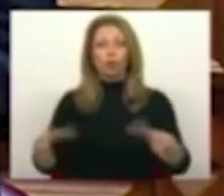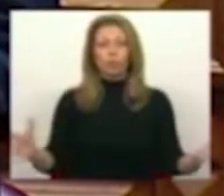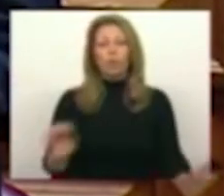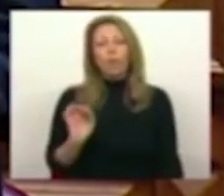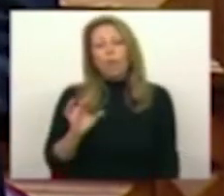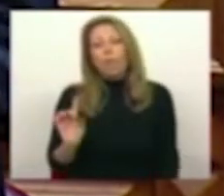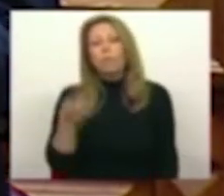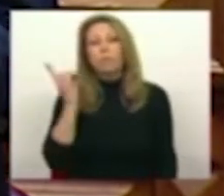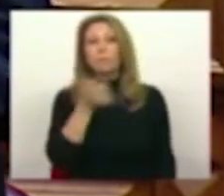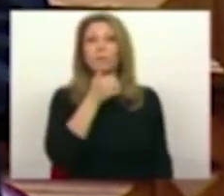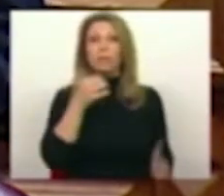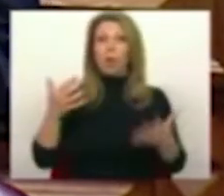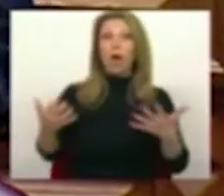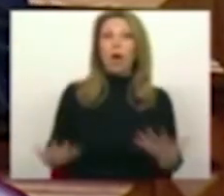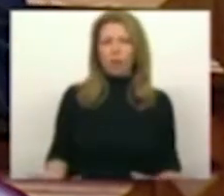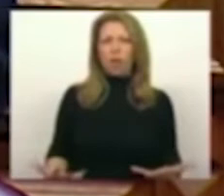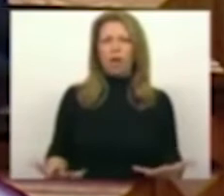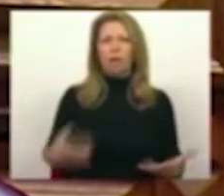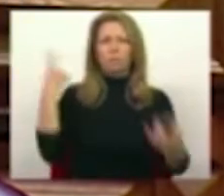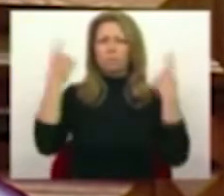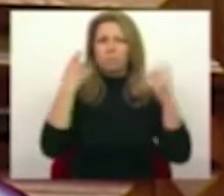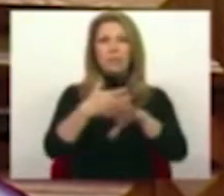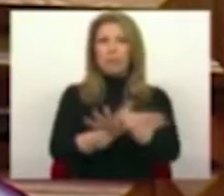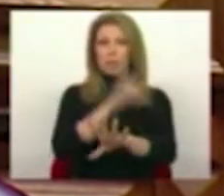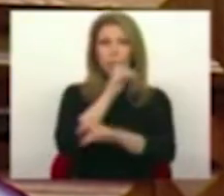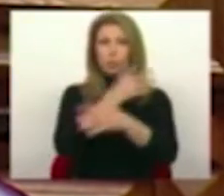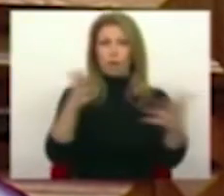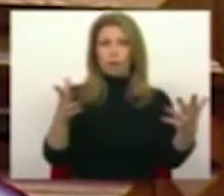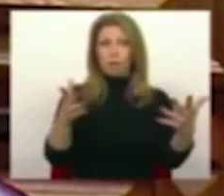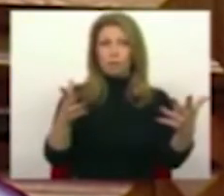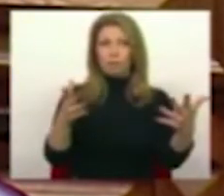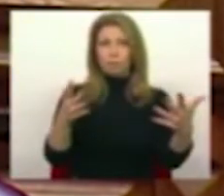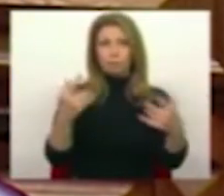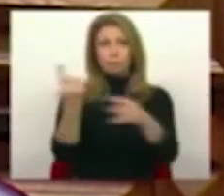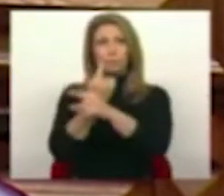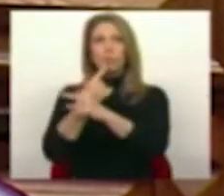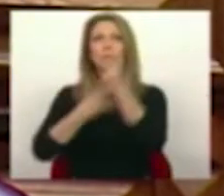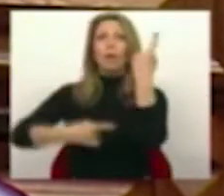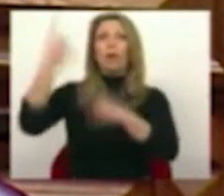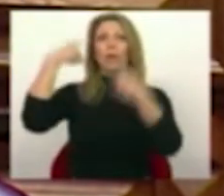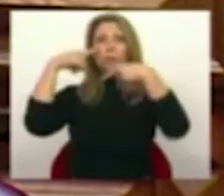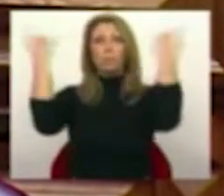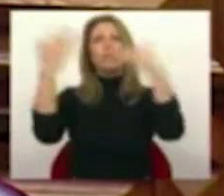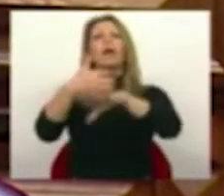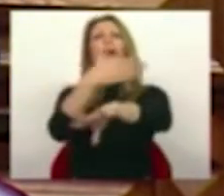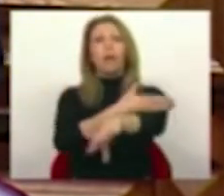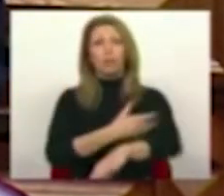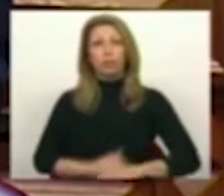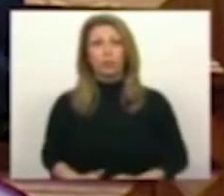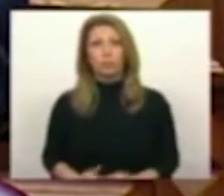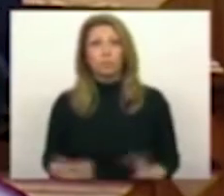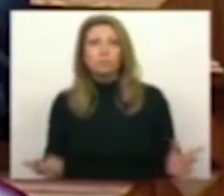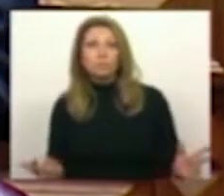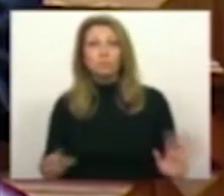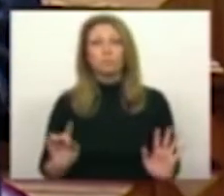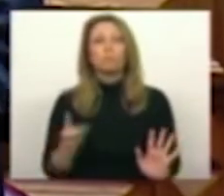agora tomada não foram tidos em conta os procedimentos denunciados na altura? problemas que se